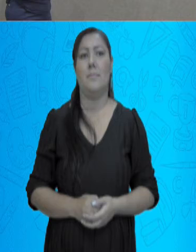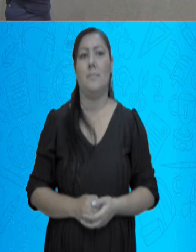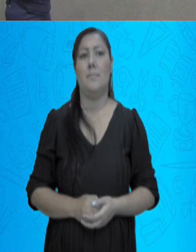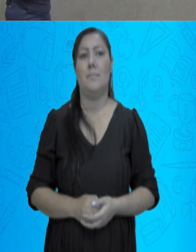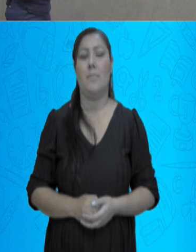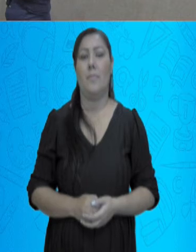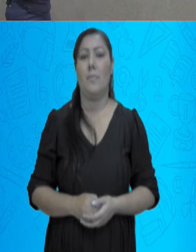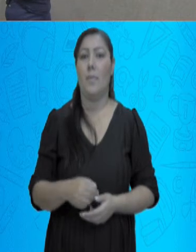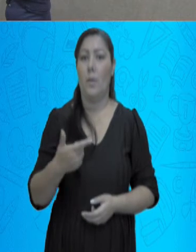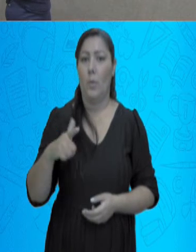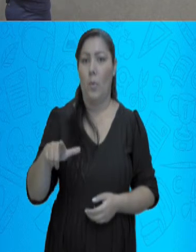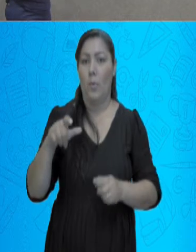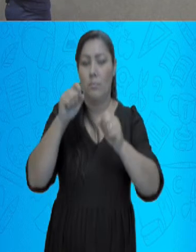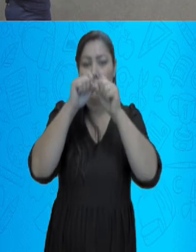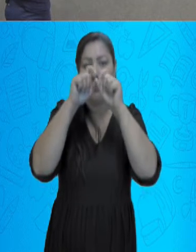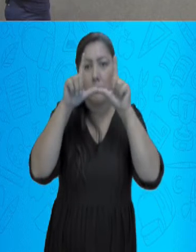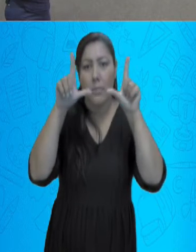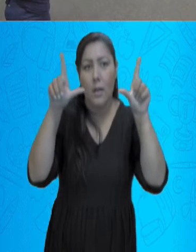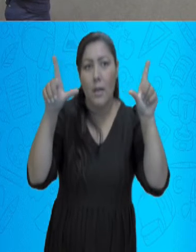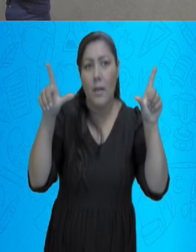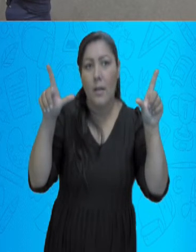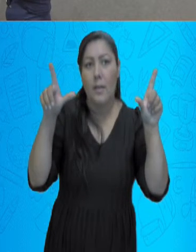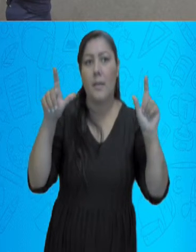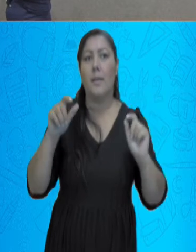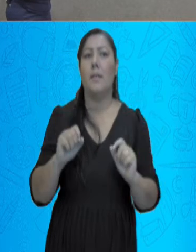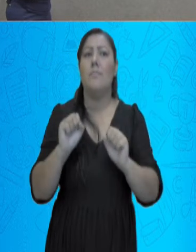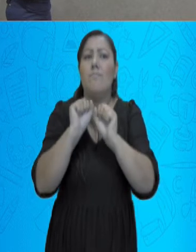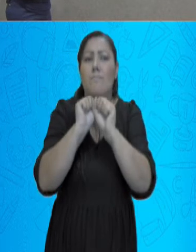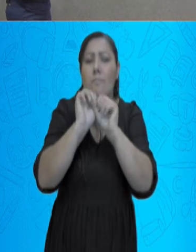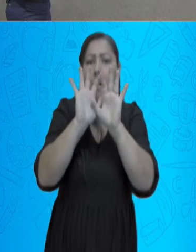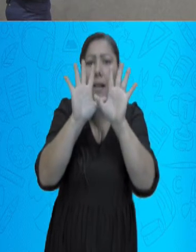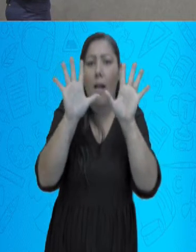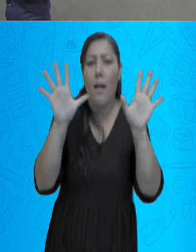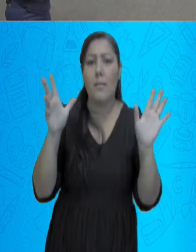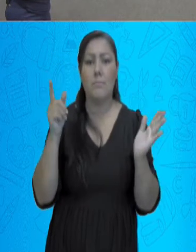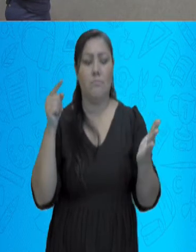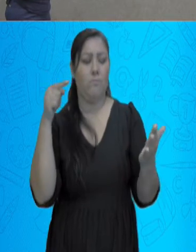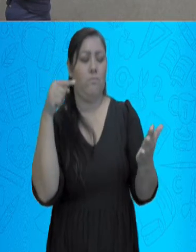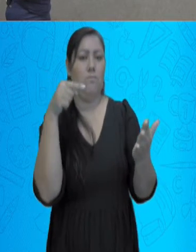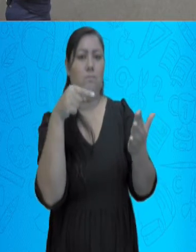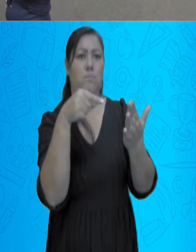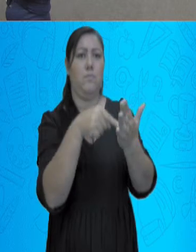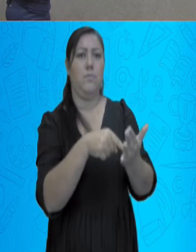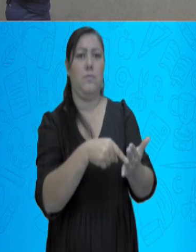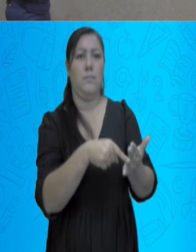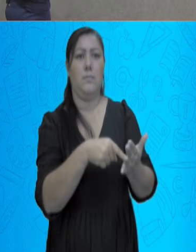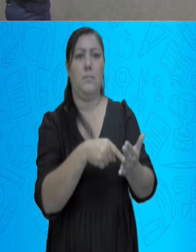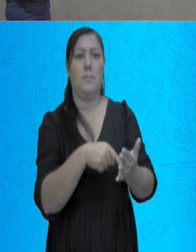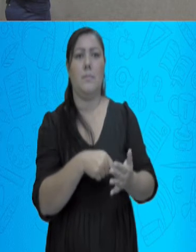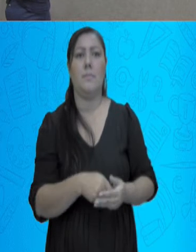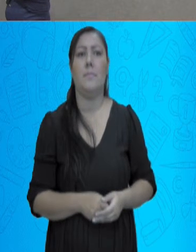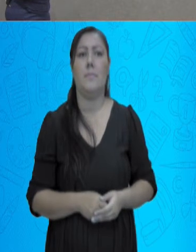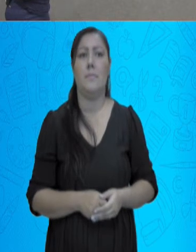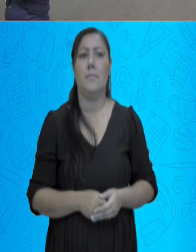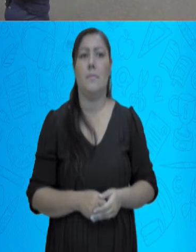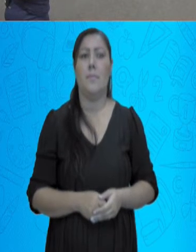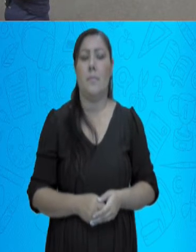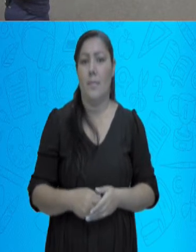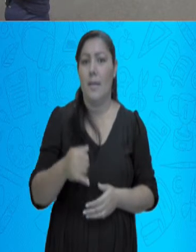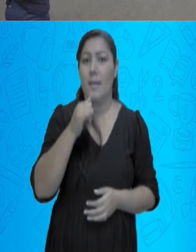Outro cartaz. É importante também preservar pela clareza, pela objetividade. Olha só,